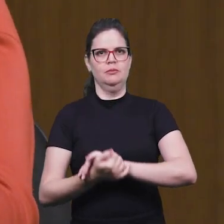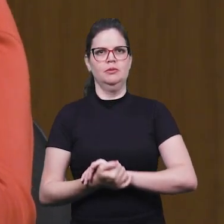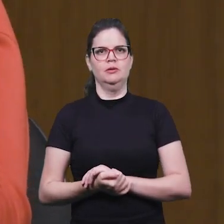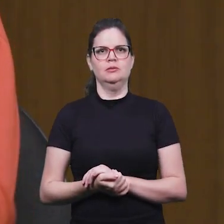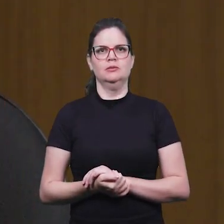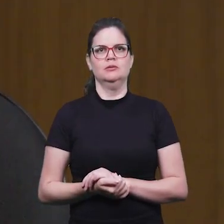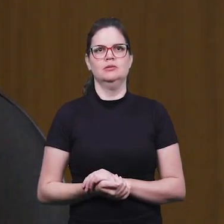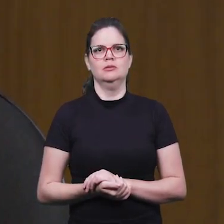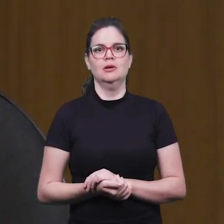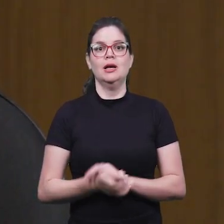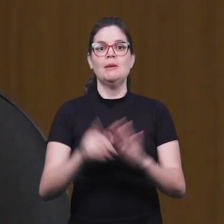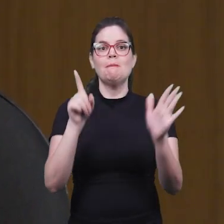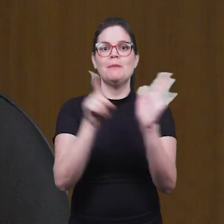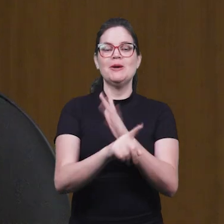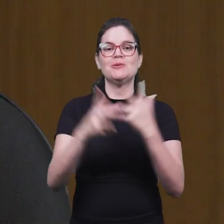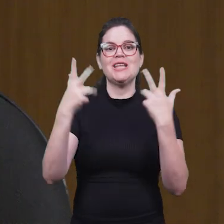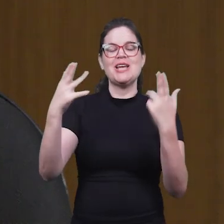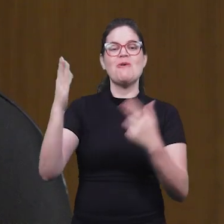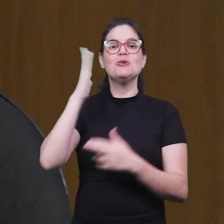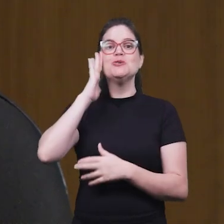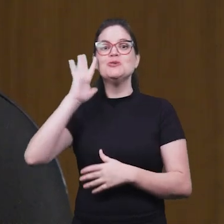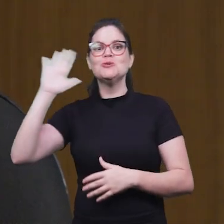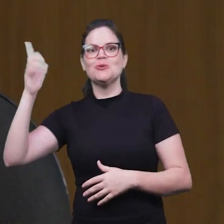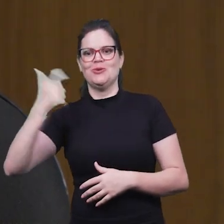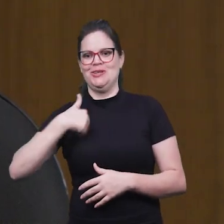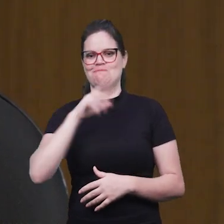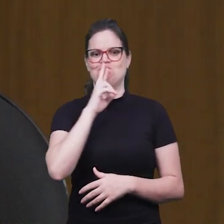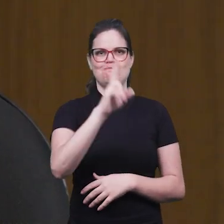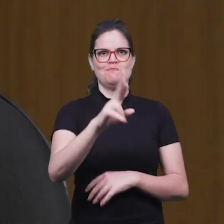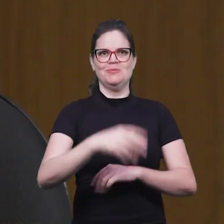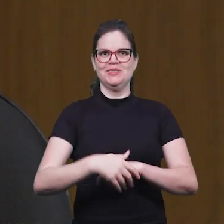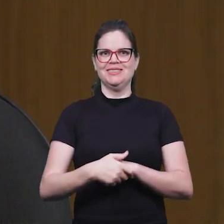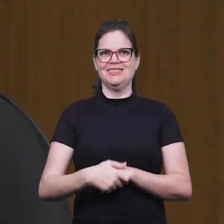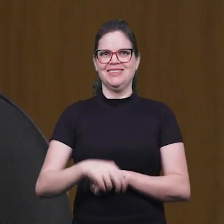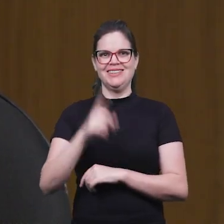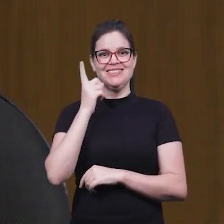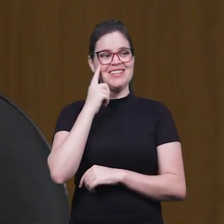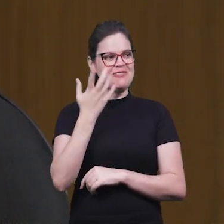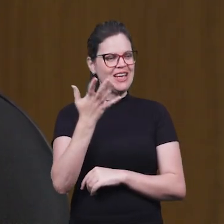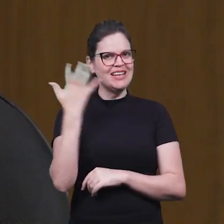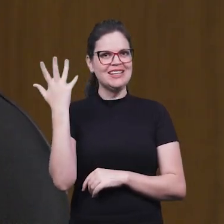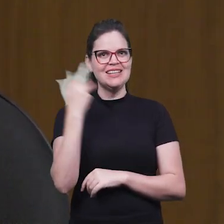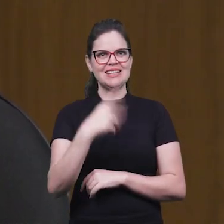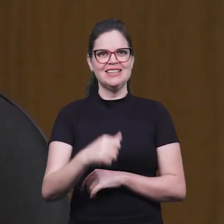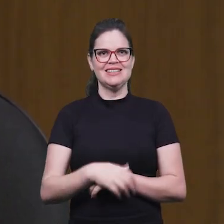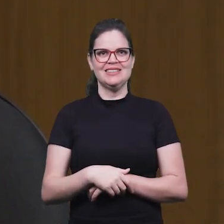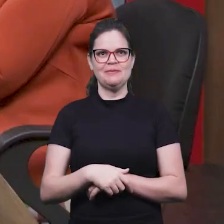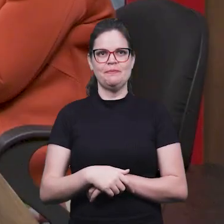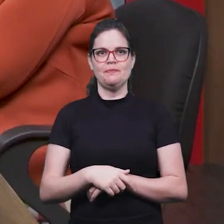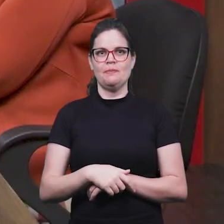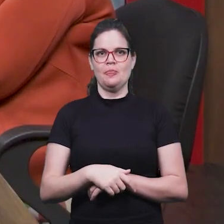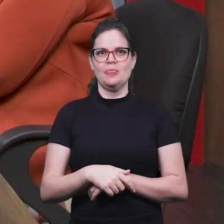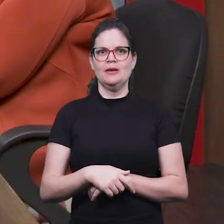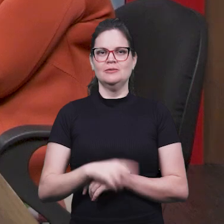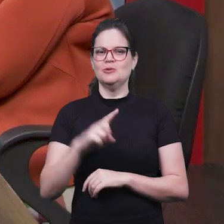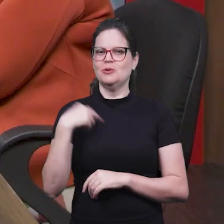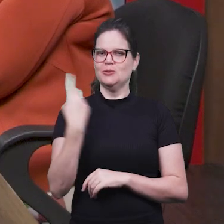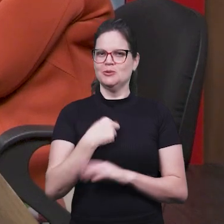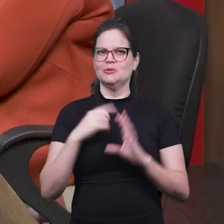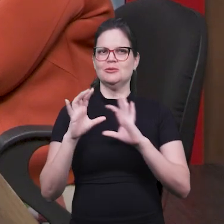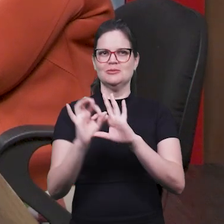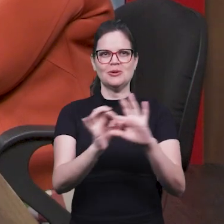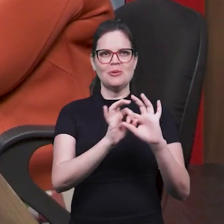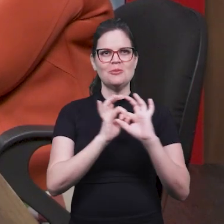do sonho. Aí eu respondi. Olha que coisa linda. Quando nós temos comunhão com